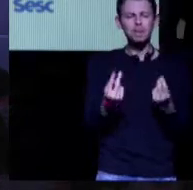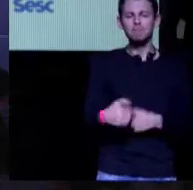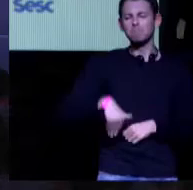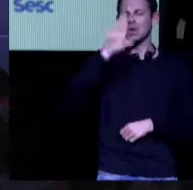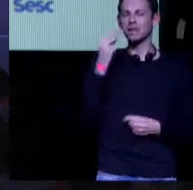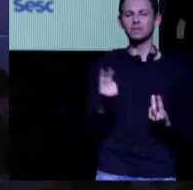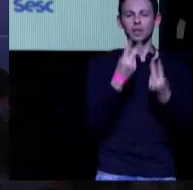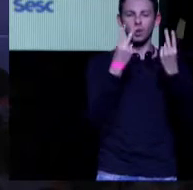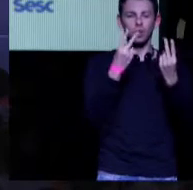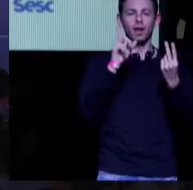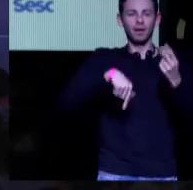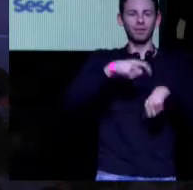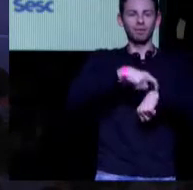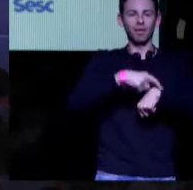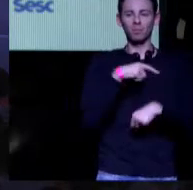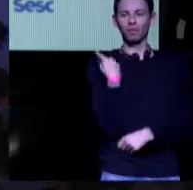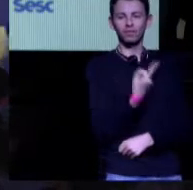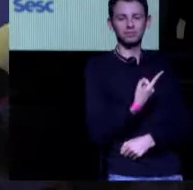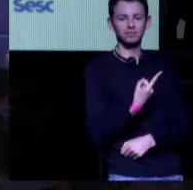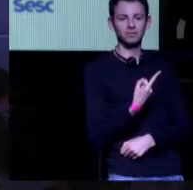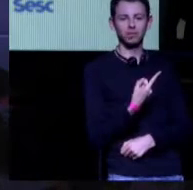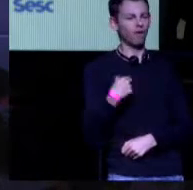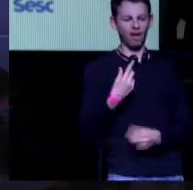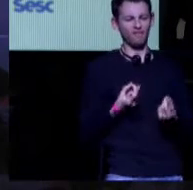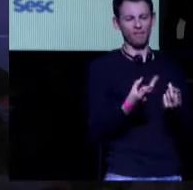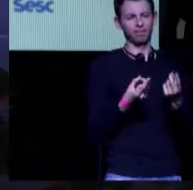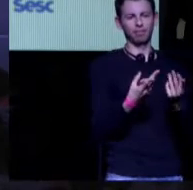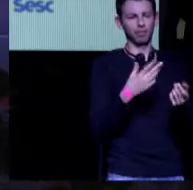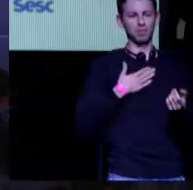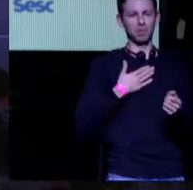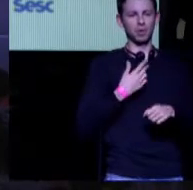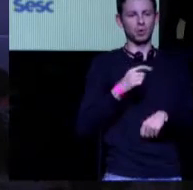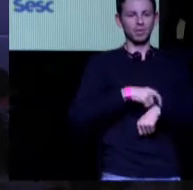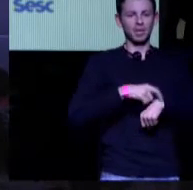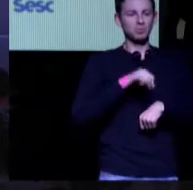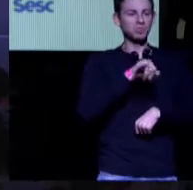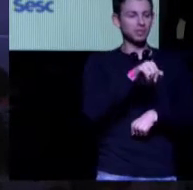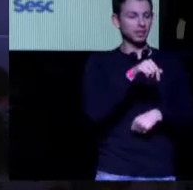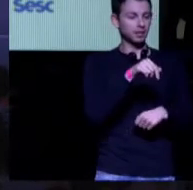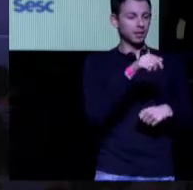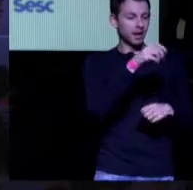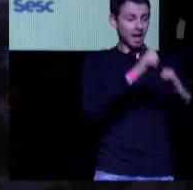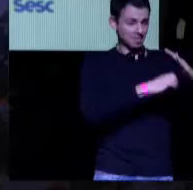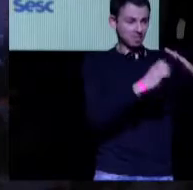vender o nosso tempo para empresas que não valorizam a nossa natureza